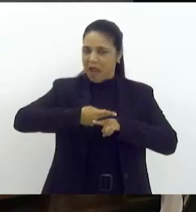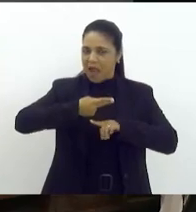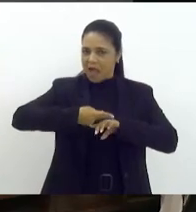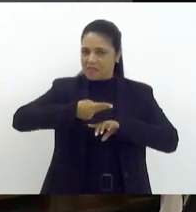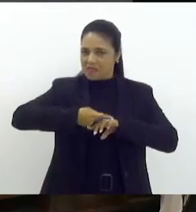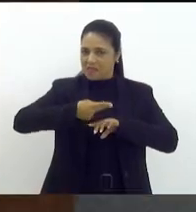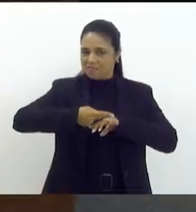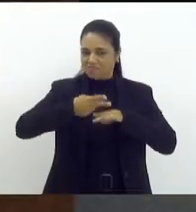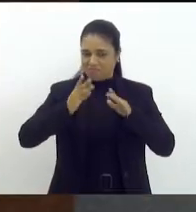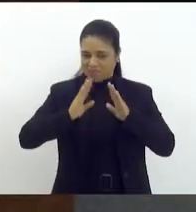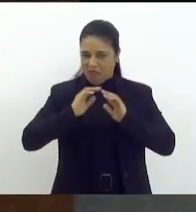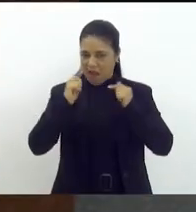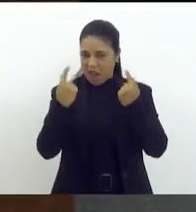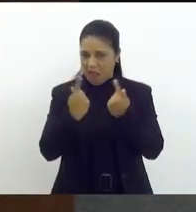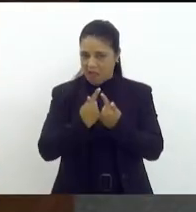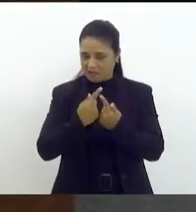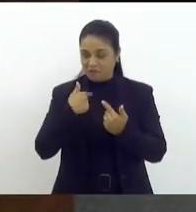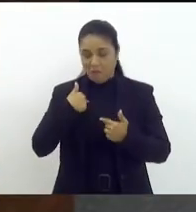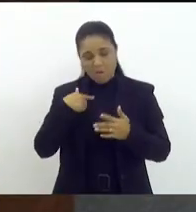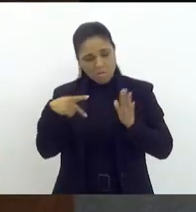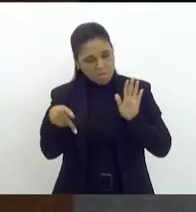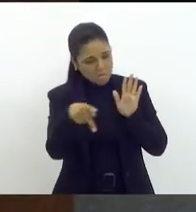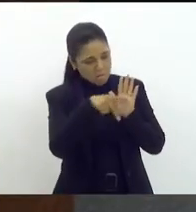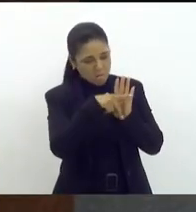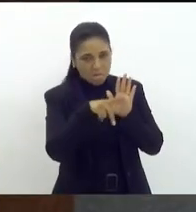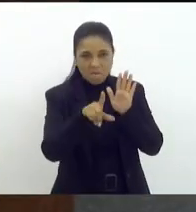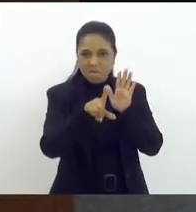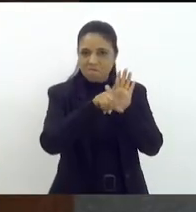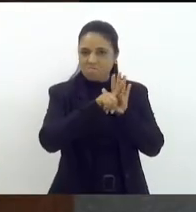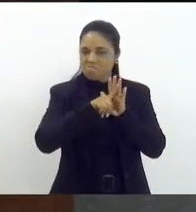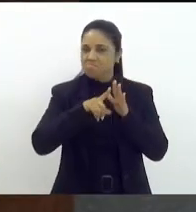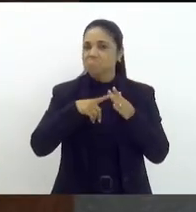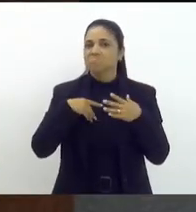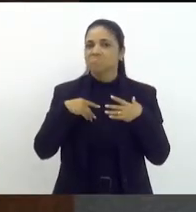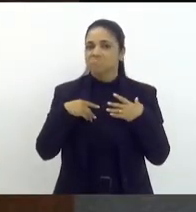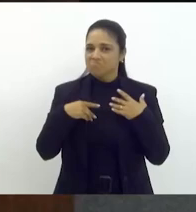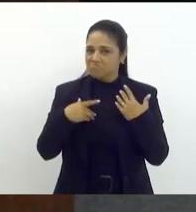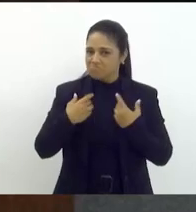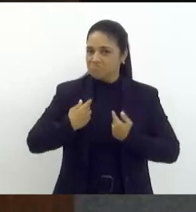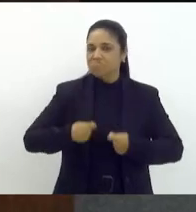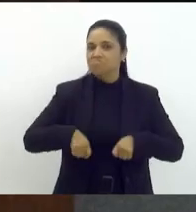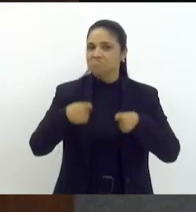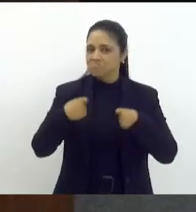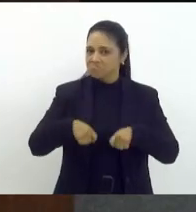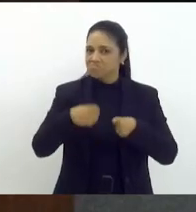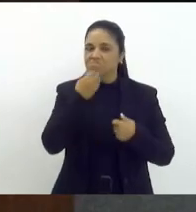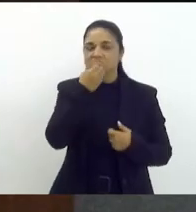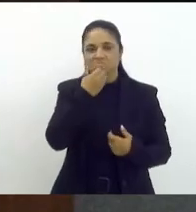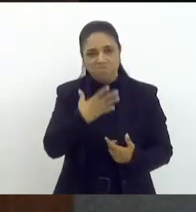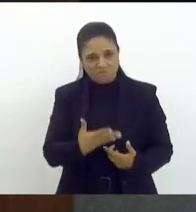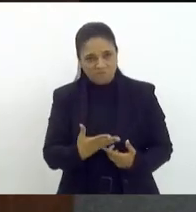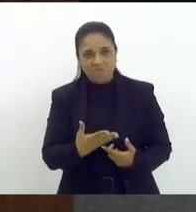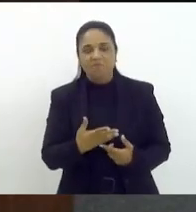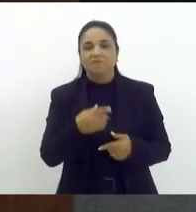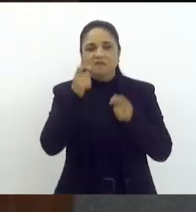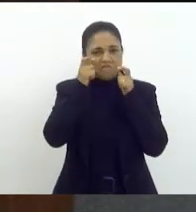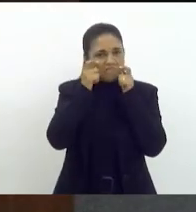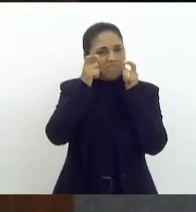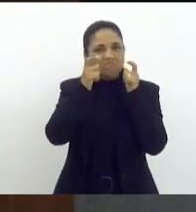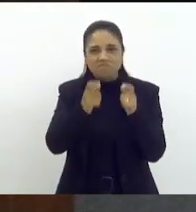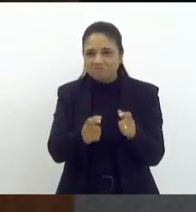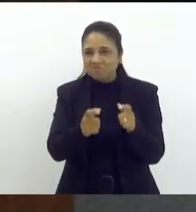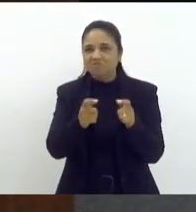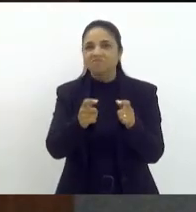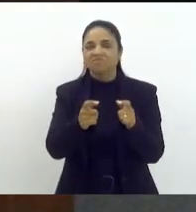eu considerei um projeto de muito bom mérito porque é muito interessante que